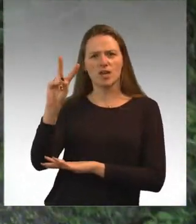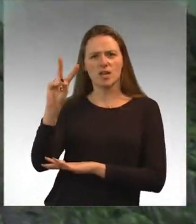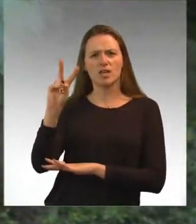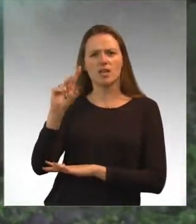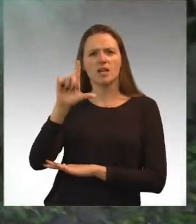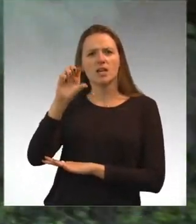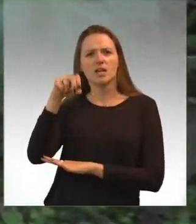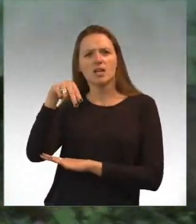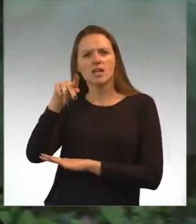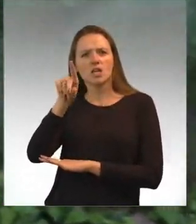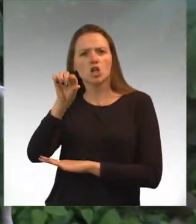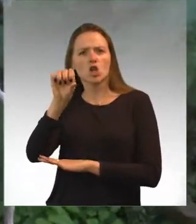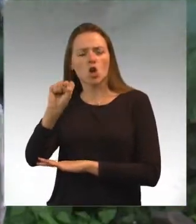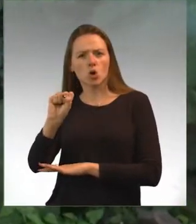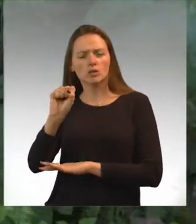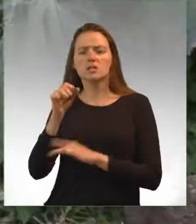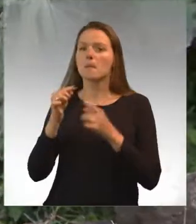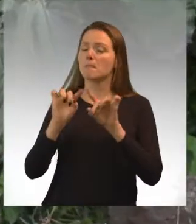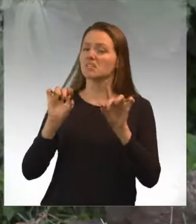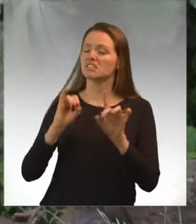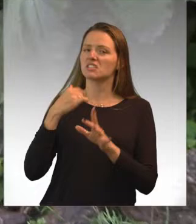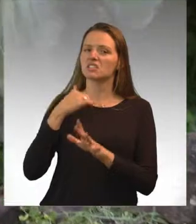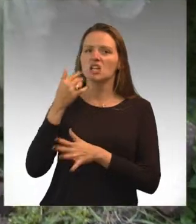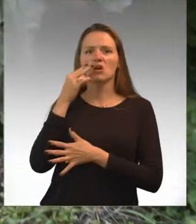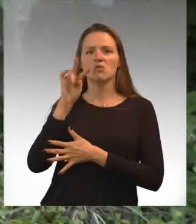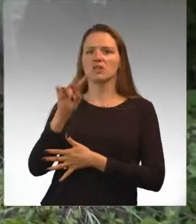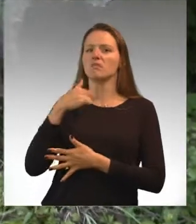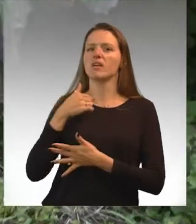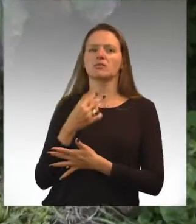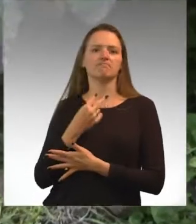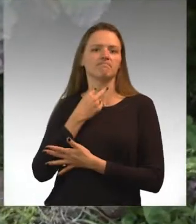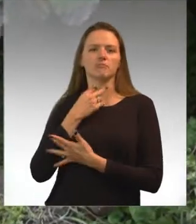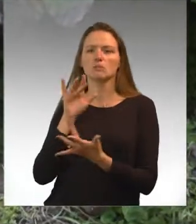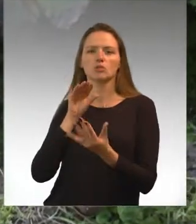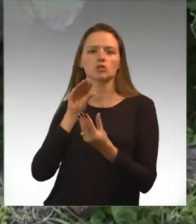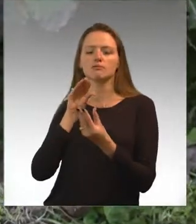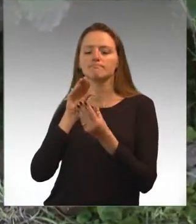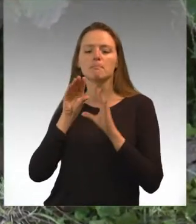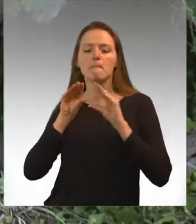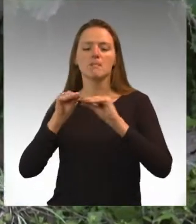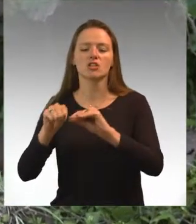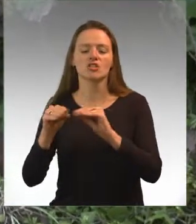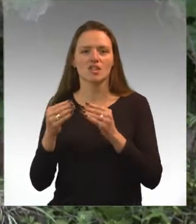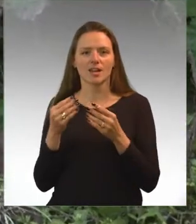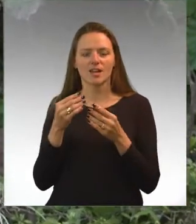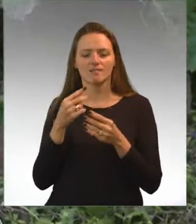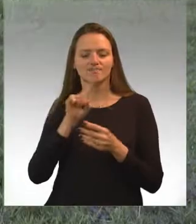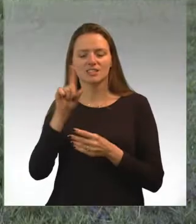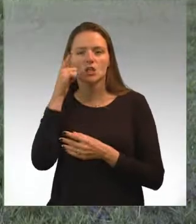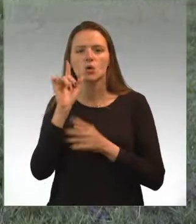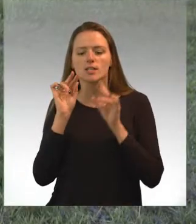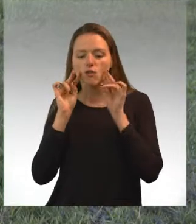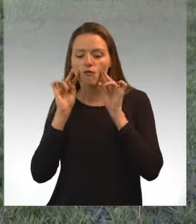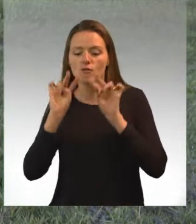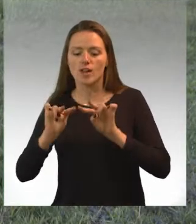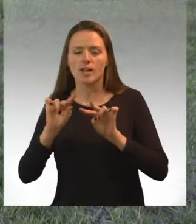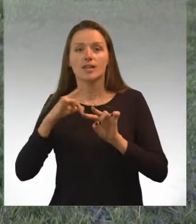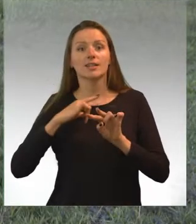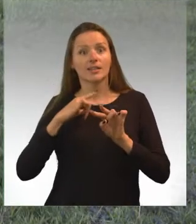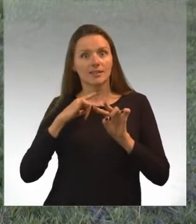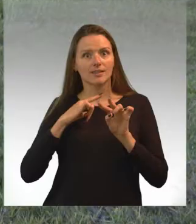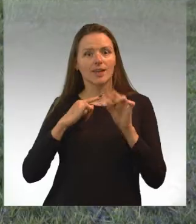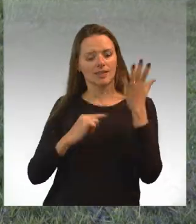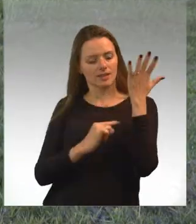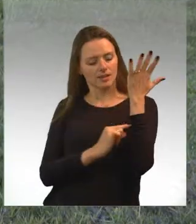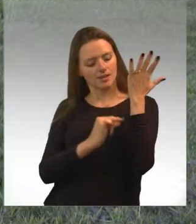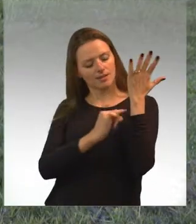Kew Gardens, mas se eu vi, eu não pude tocar, não pude vê-la e verificar que ela tem espinhos.